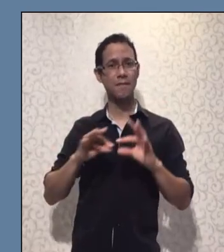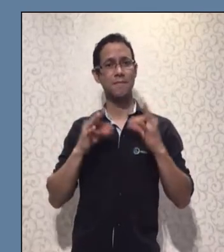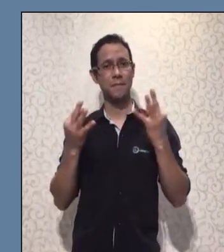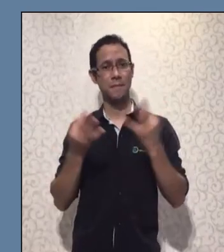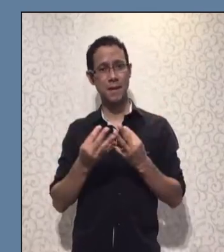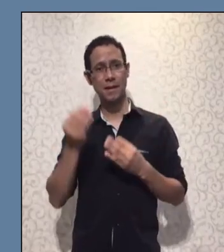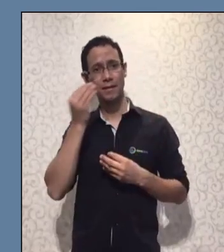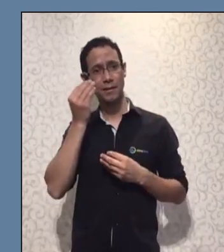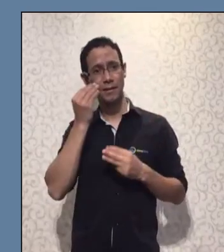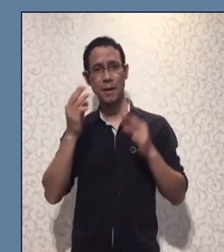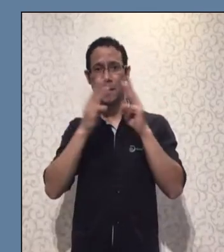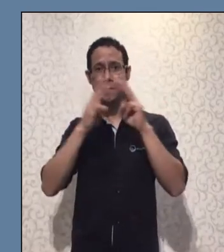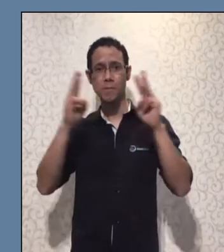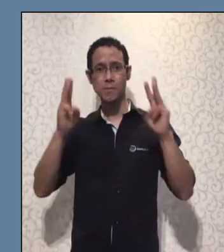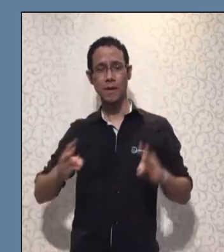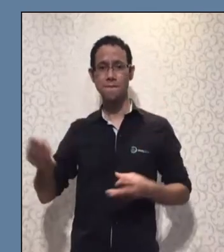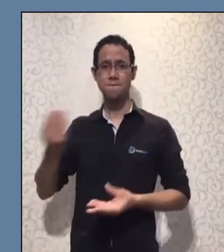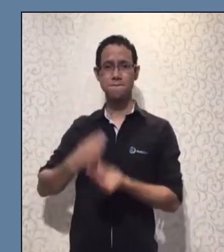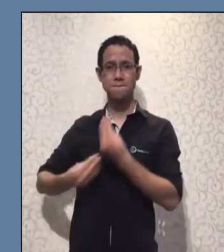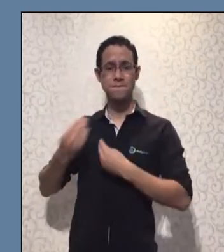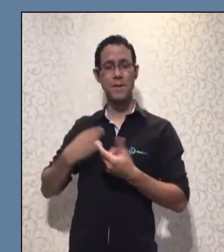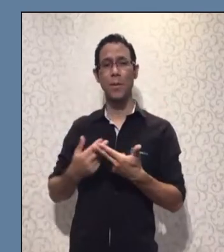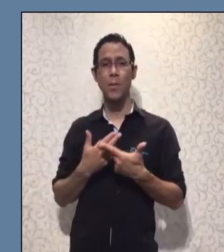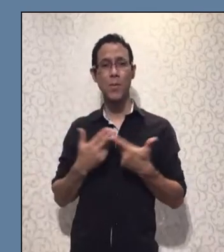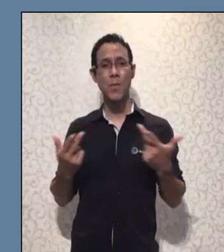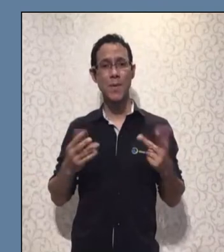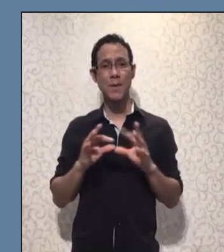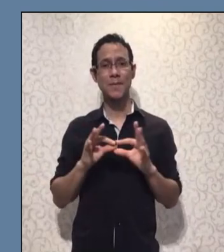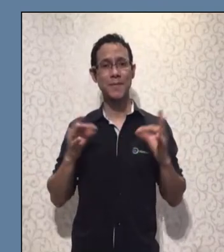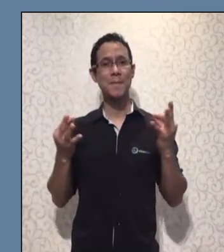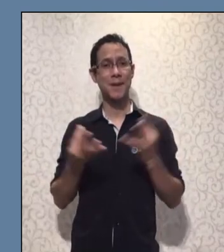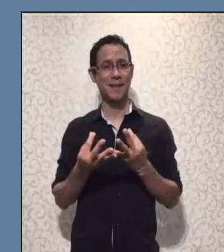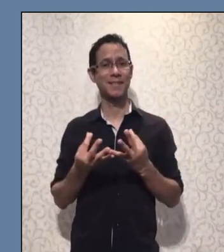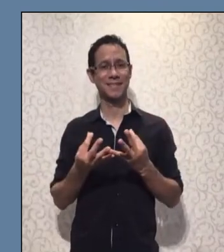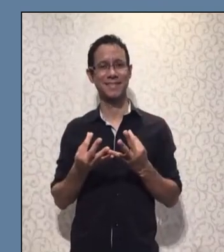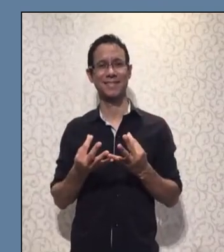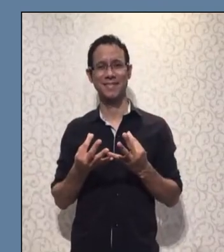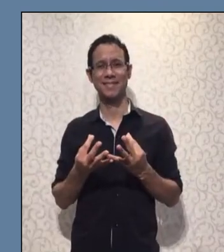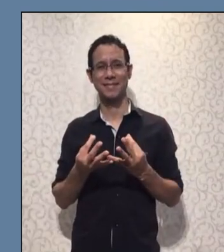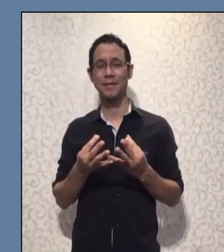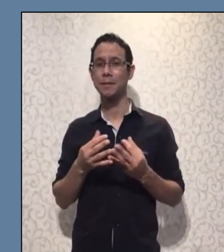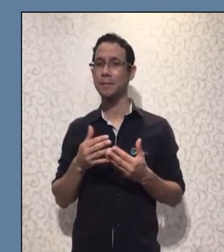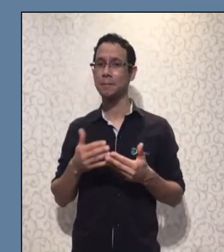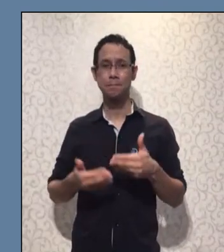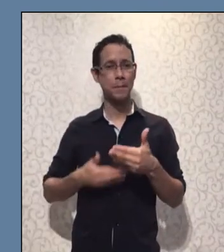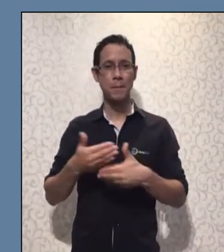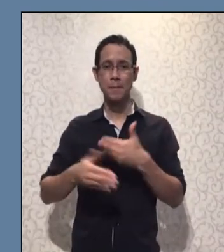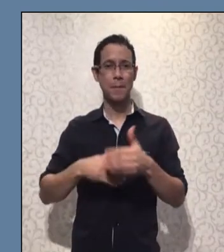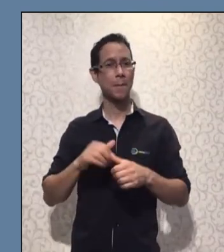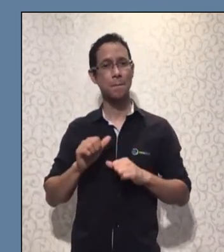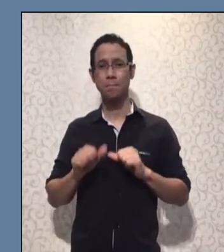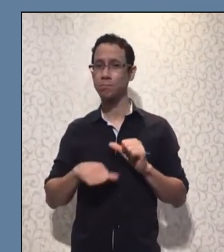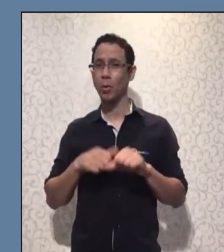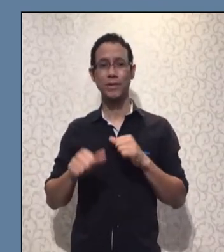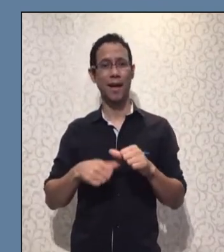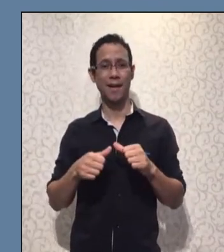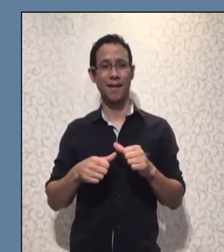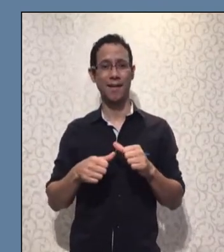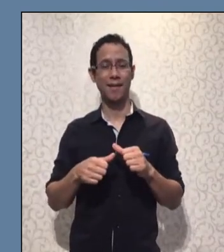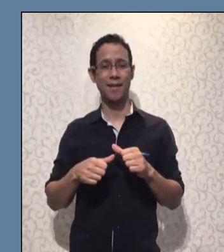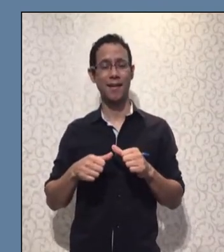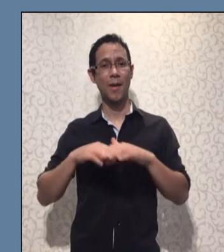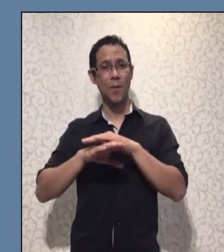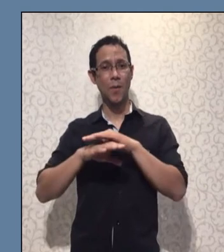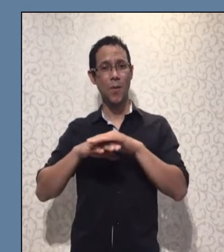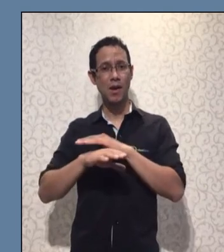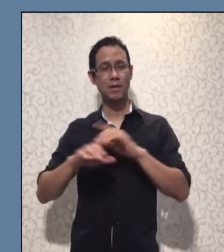doar os seus álbuns de família. Aí você começa a mudar, né, a sua coleção. Então é uma bola